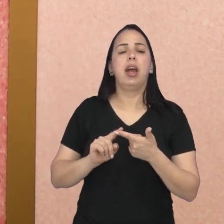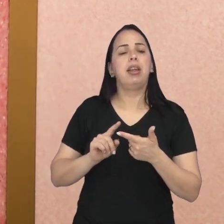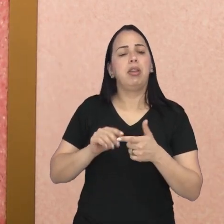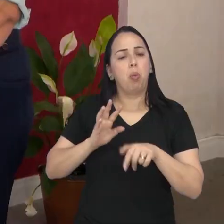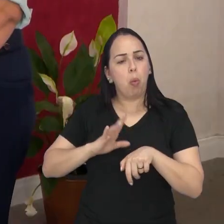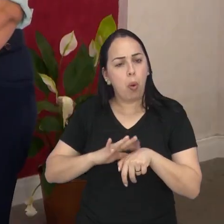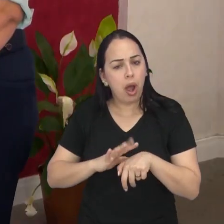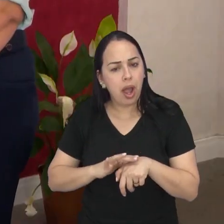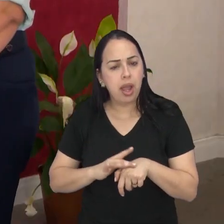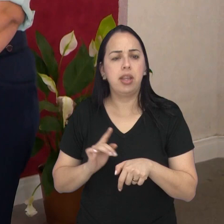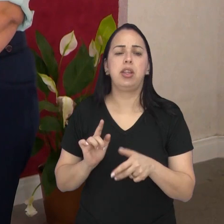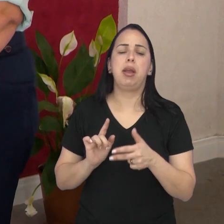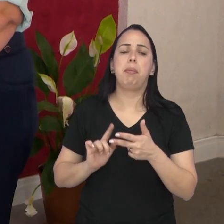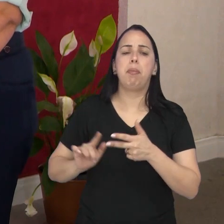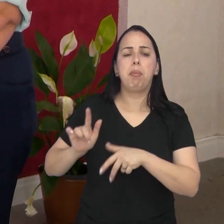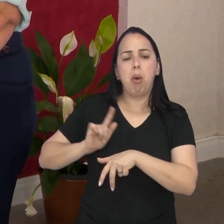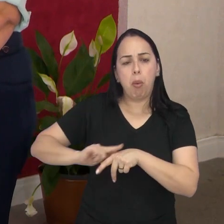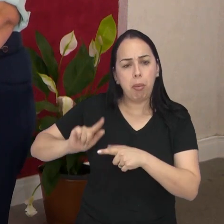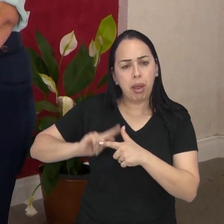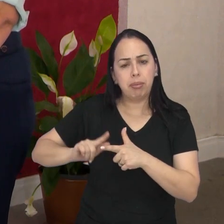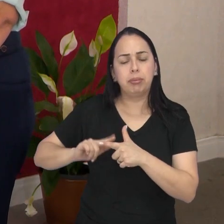a gente tem problema de